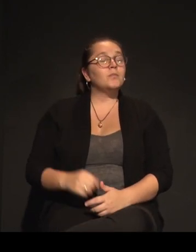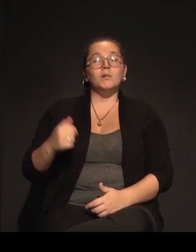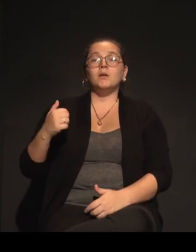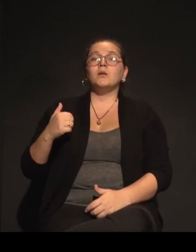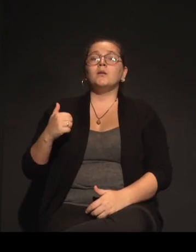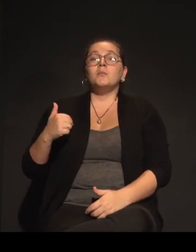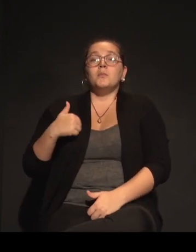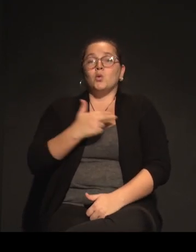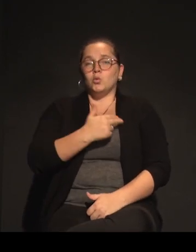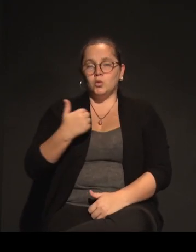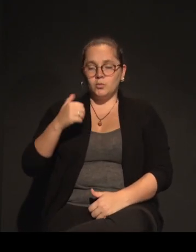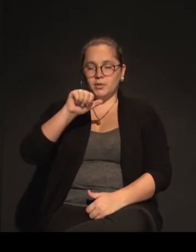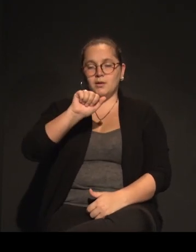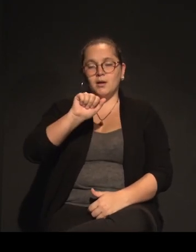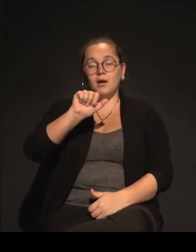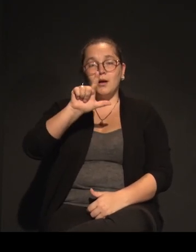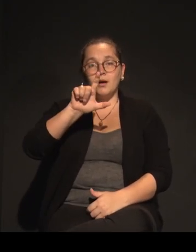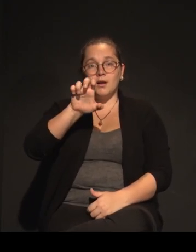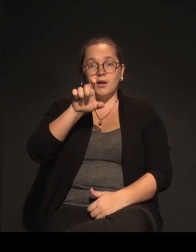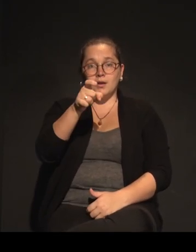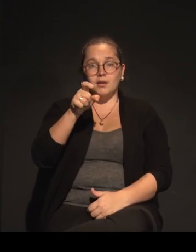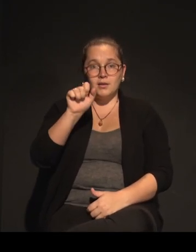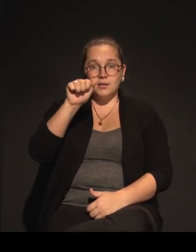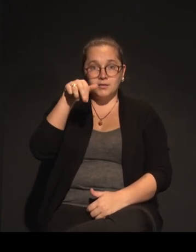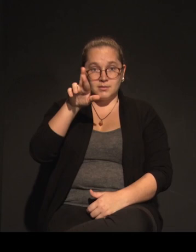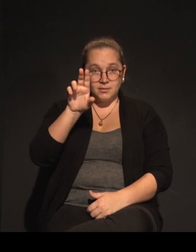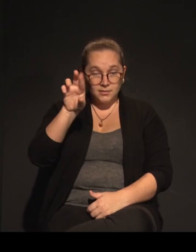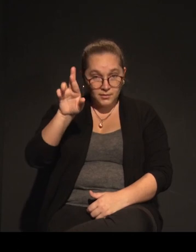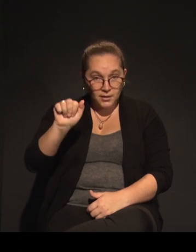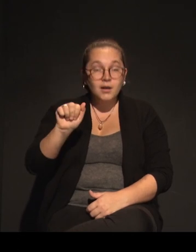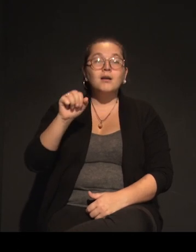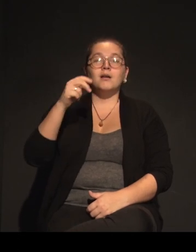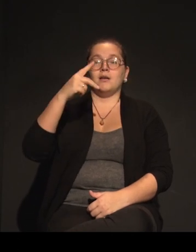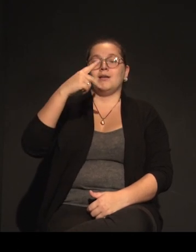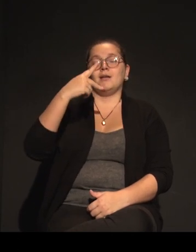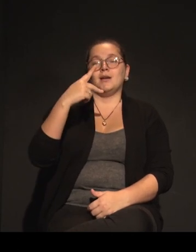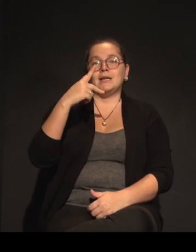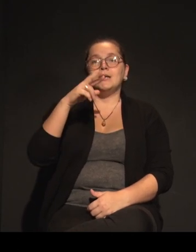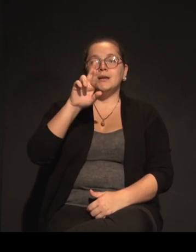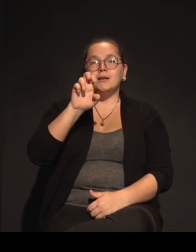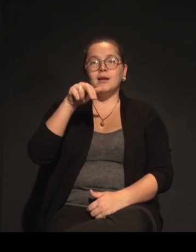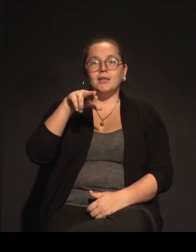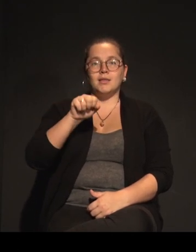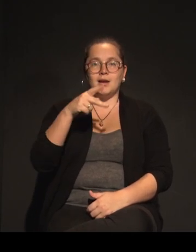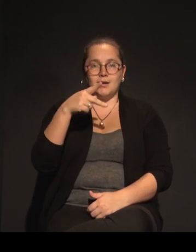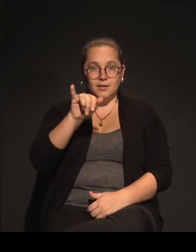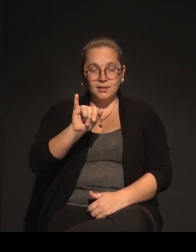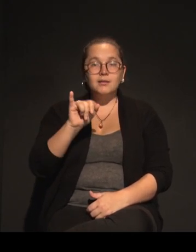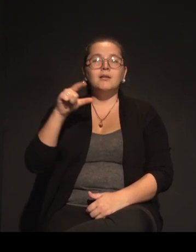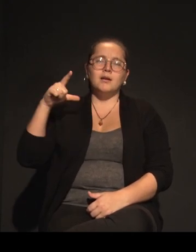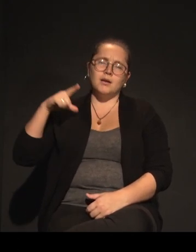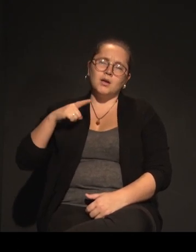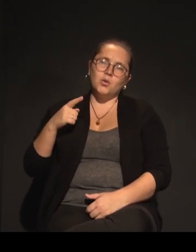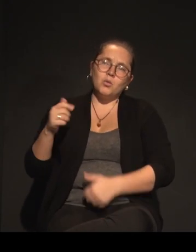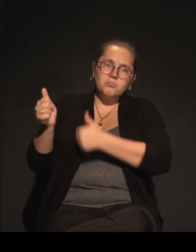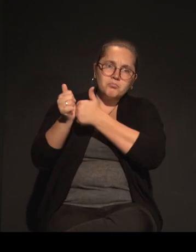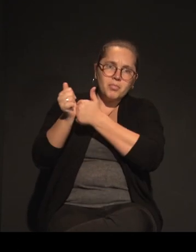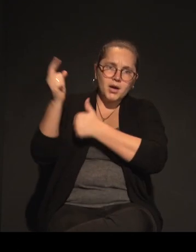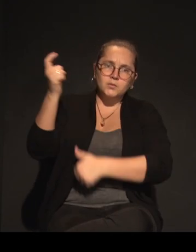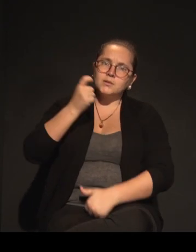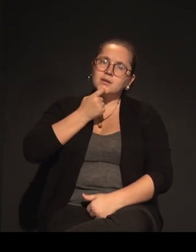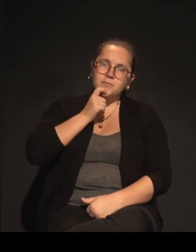meu nome é alexsandro senac sou do povo krenak moro na região aqui de campinas mesmo sou artista